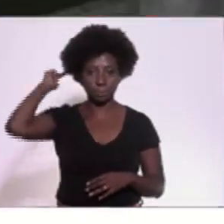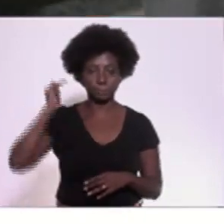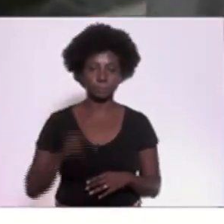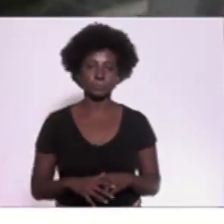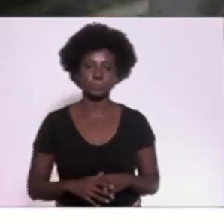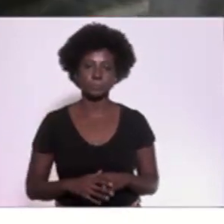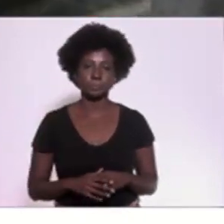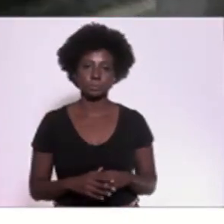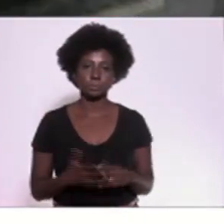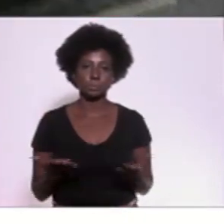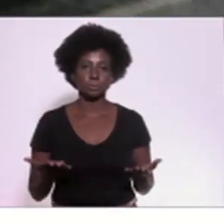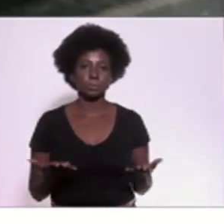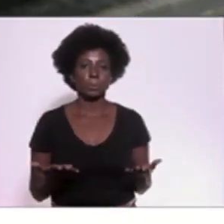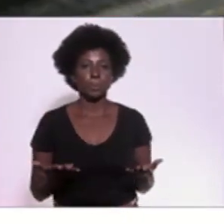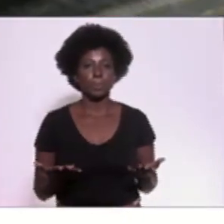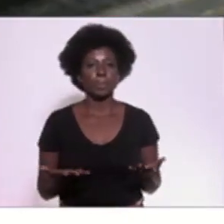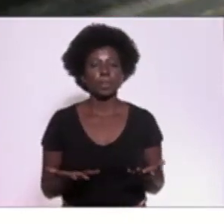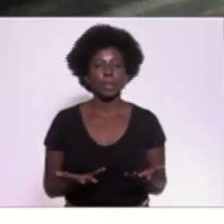Qual a comissão, senhor presidente?